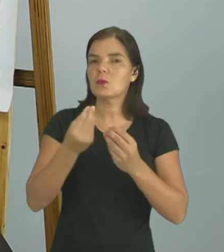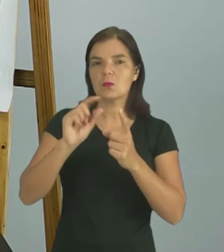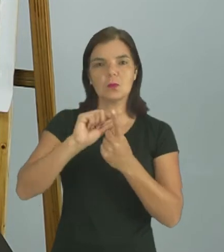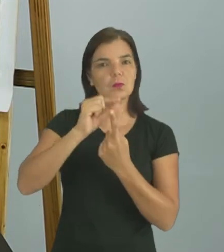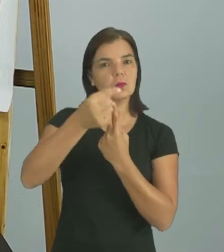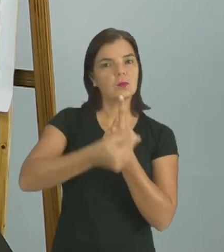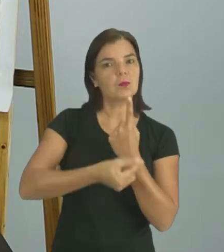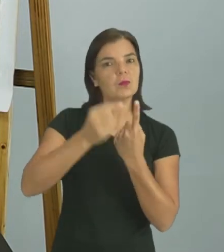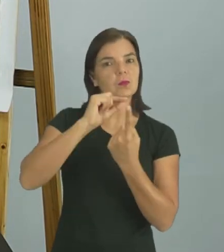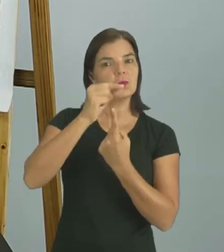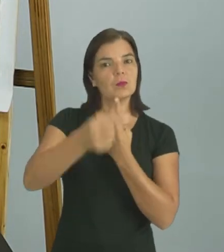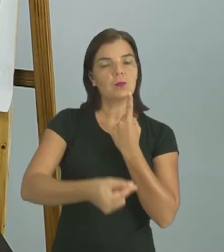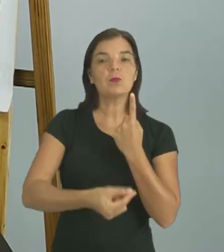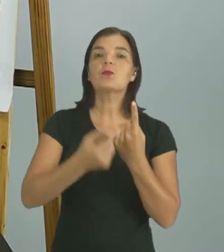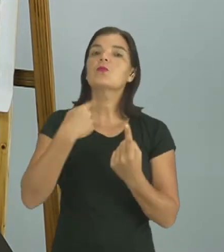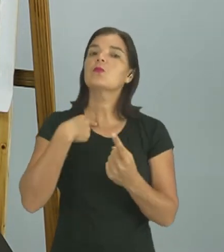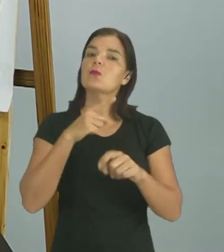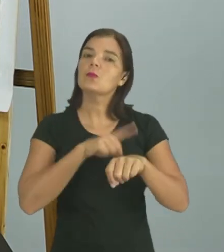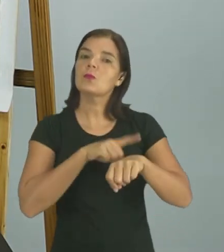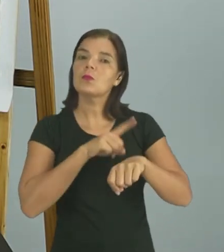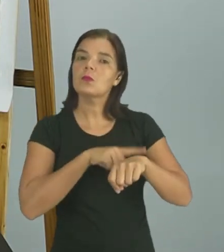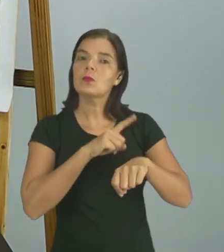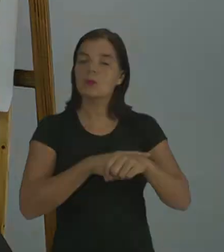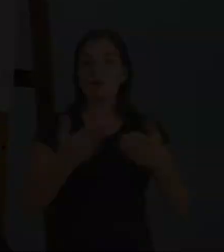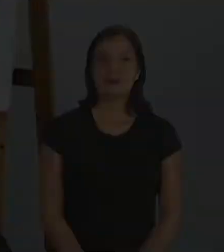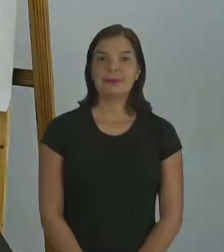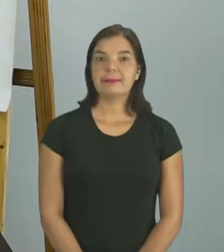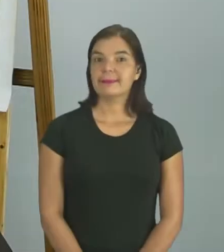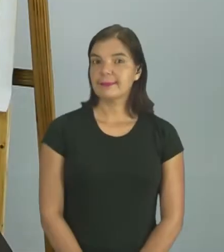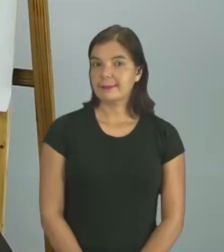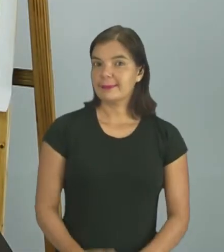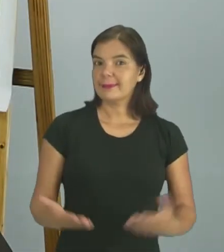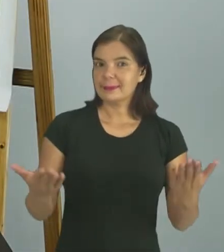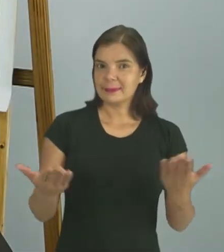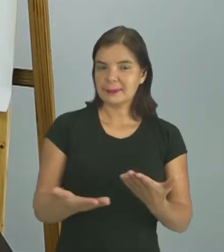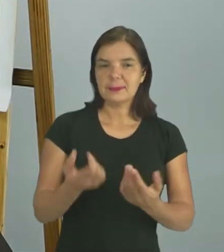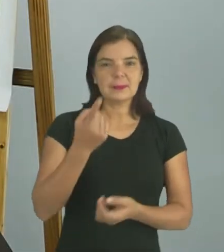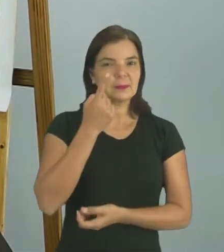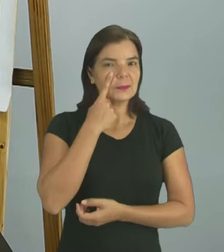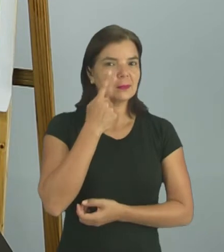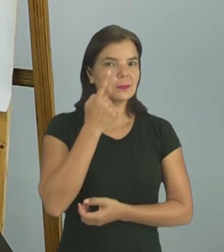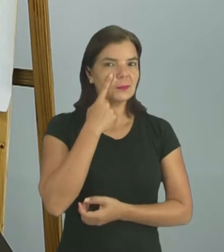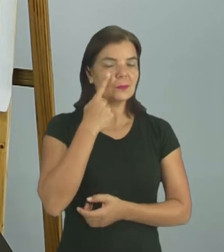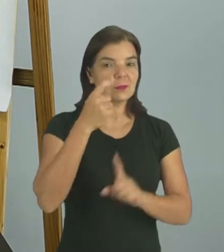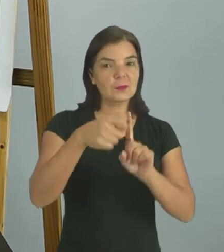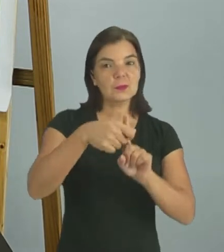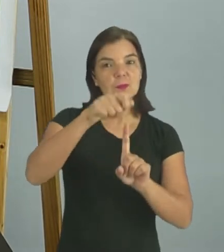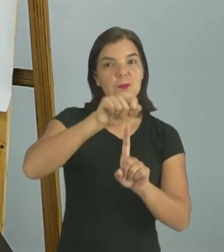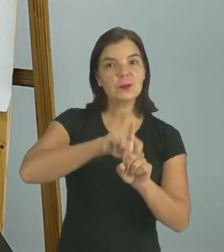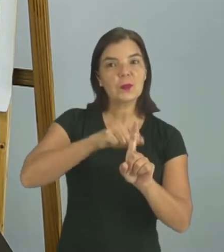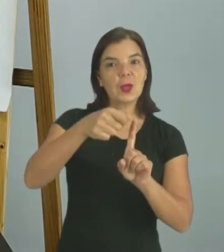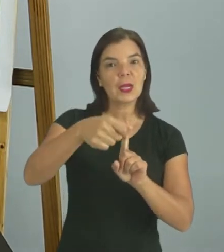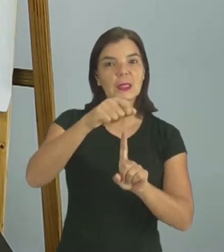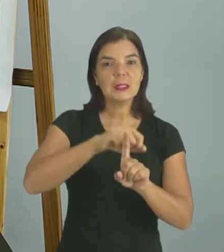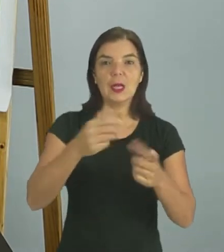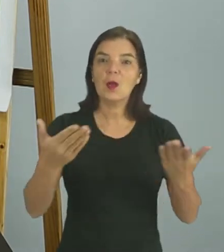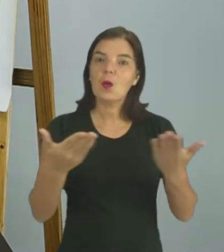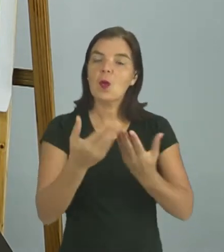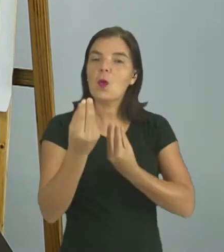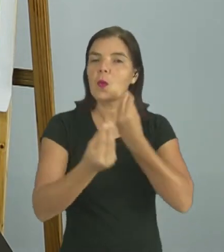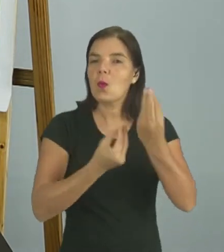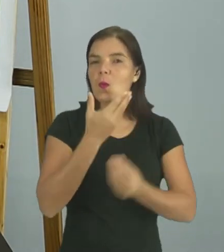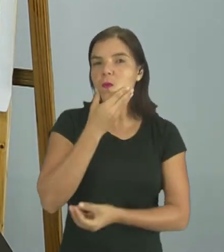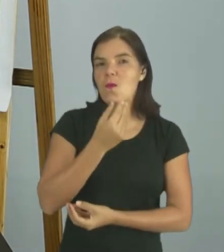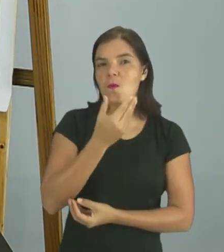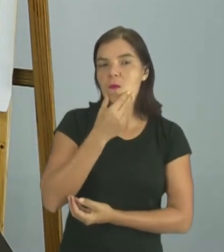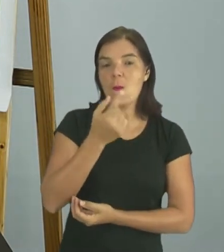calendário como o homem mede o tempo atualmente. Agora, vamos observar o calendário atual. Como o homem